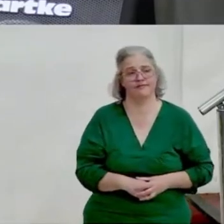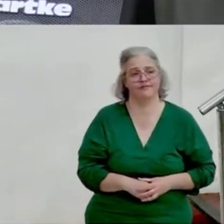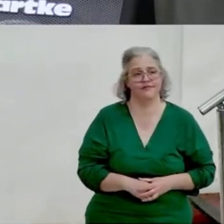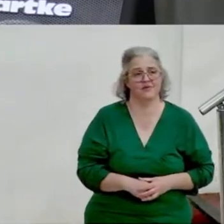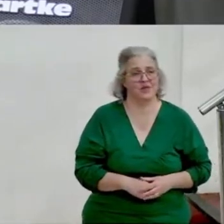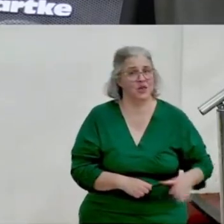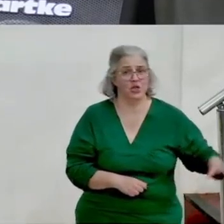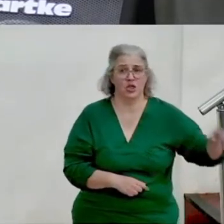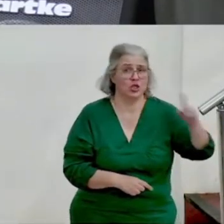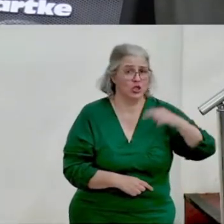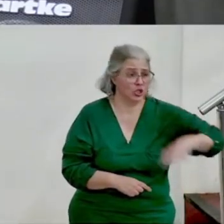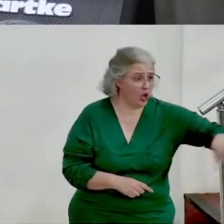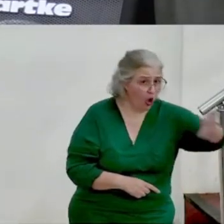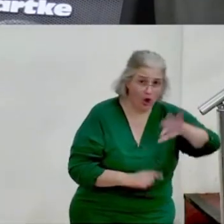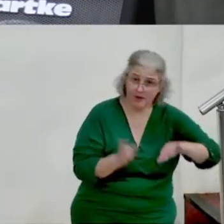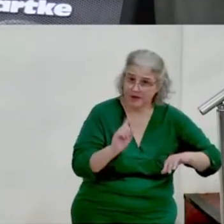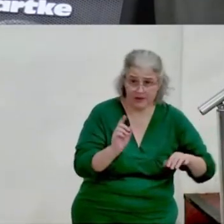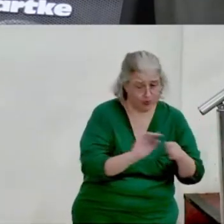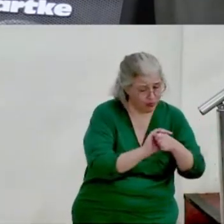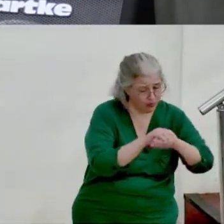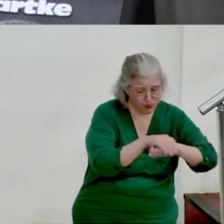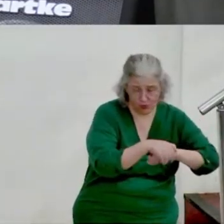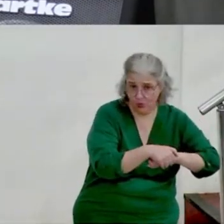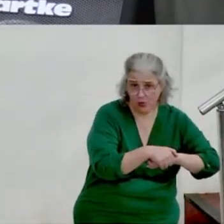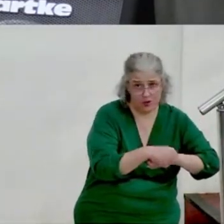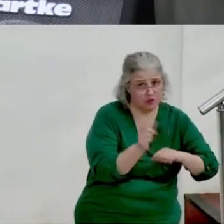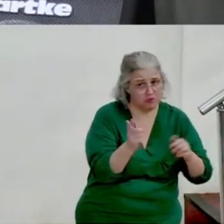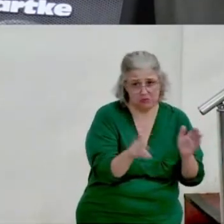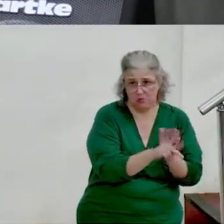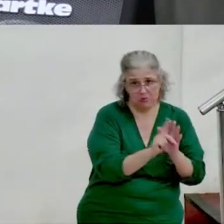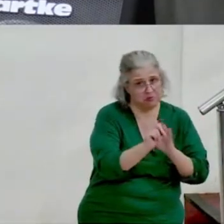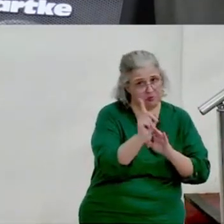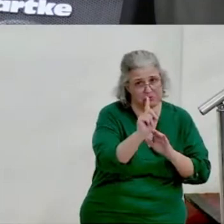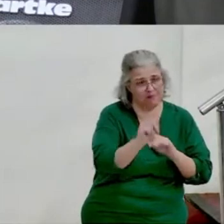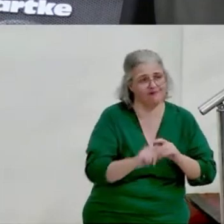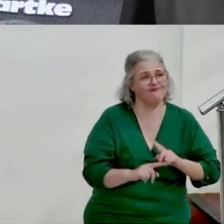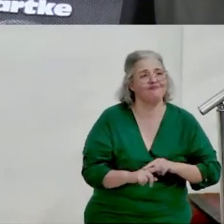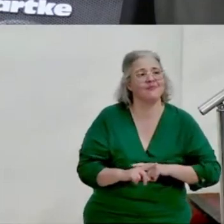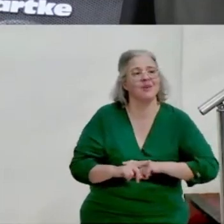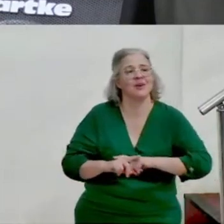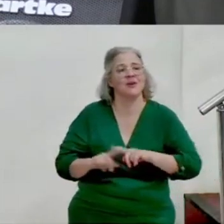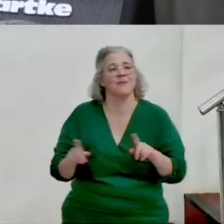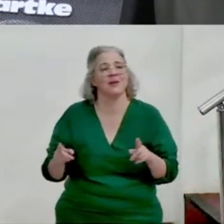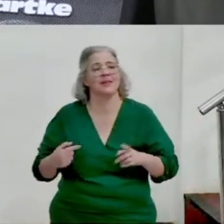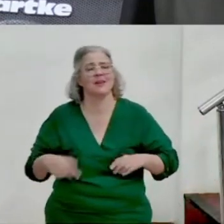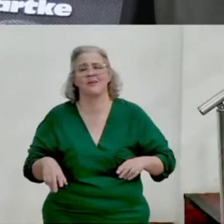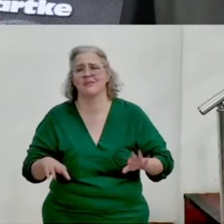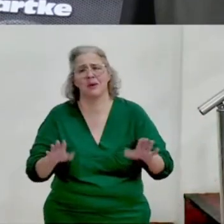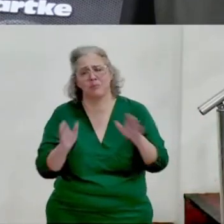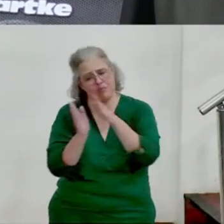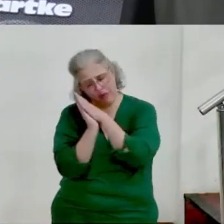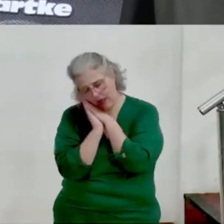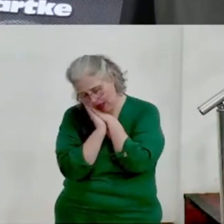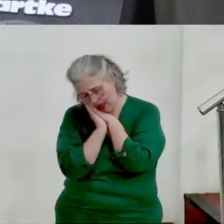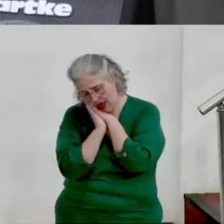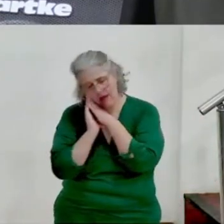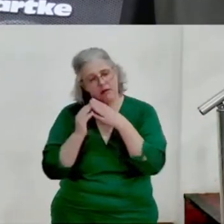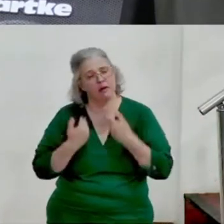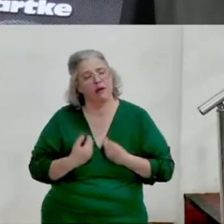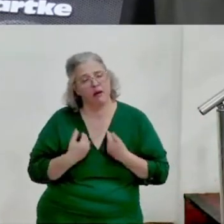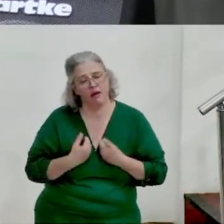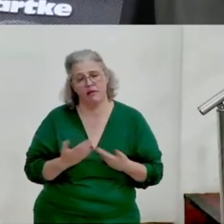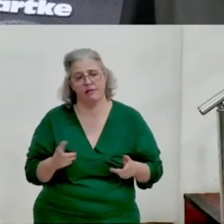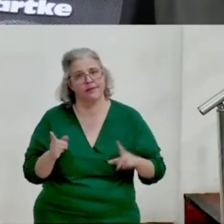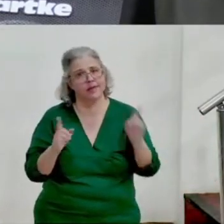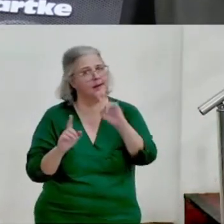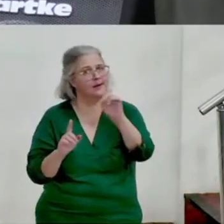da noite, nem das trevas. Assim, pois, não durmamos como os demais. Pelo